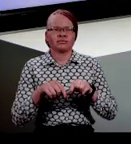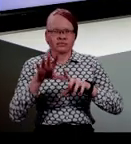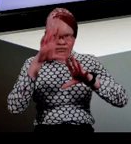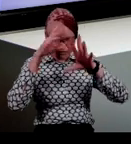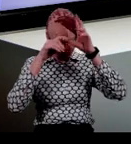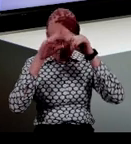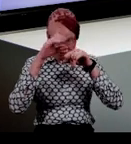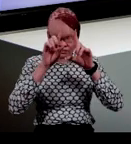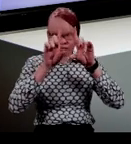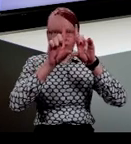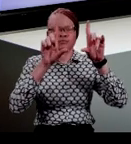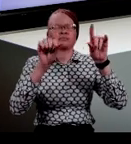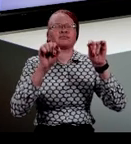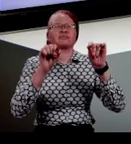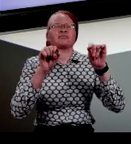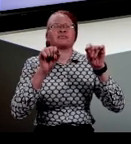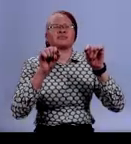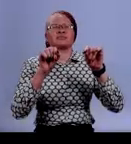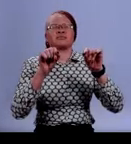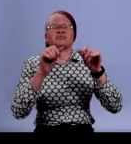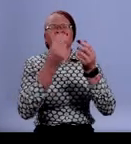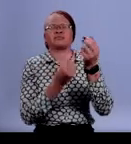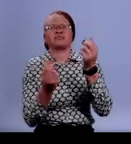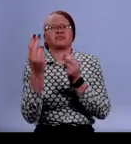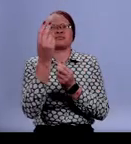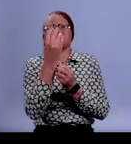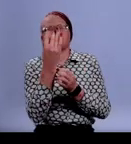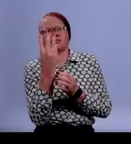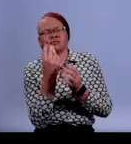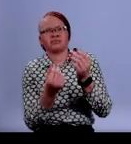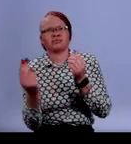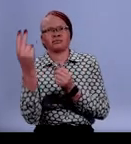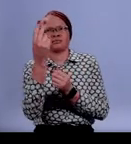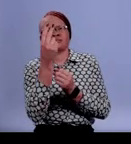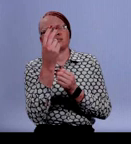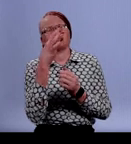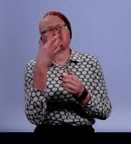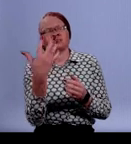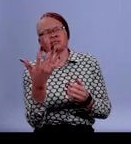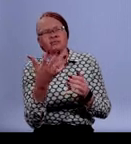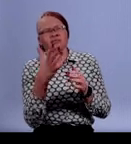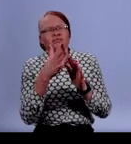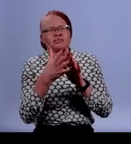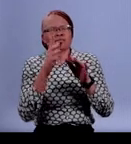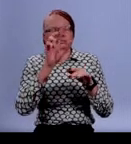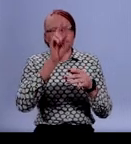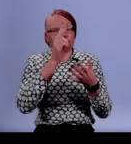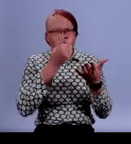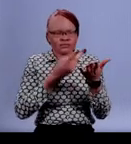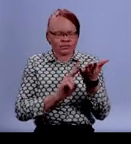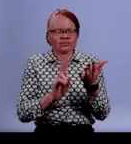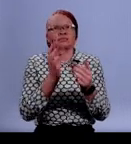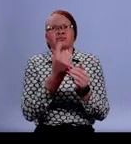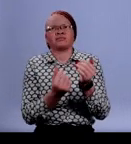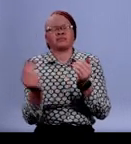Nesta aula vamos tratar de potências noção de potência valor